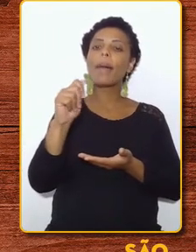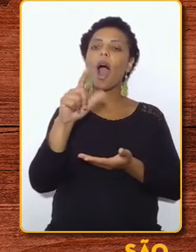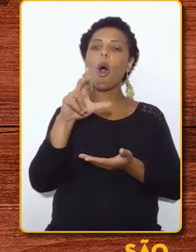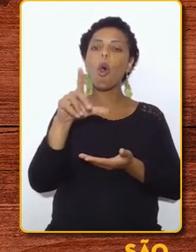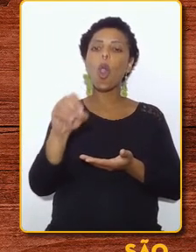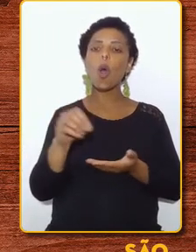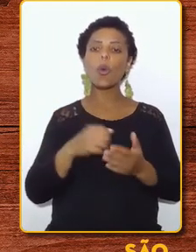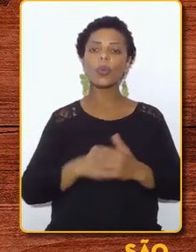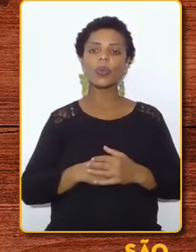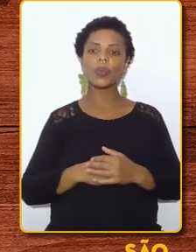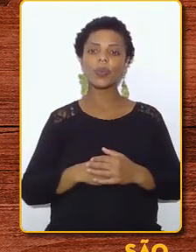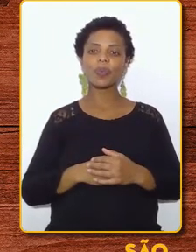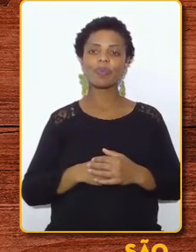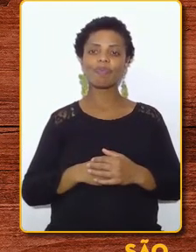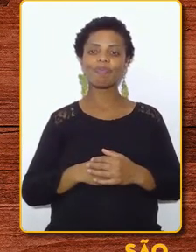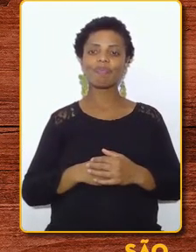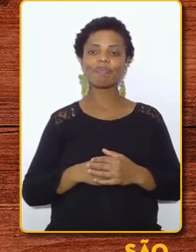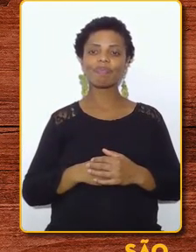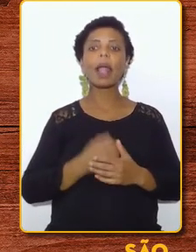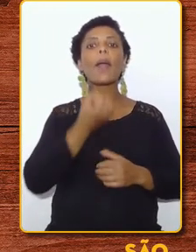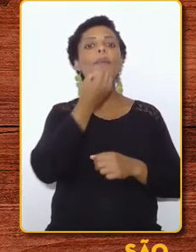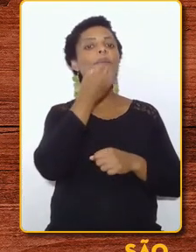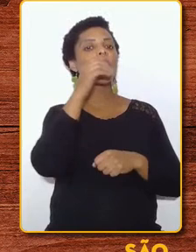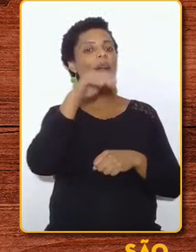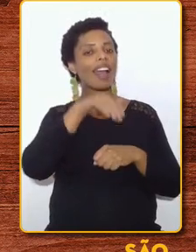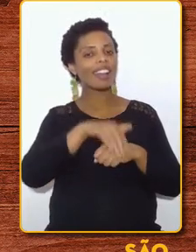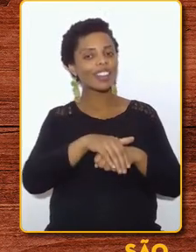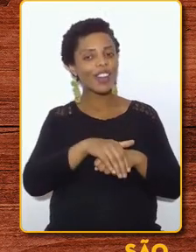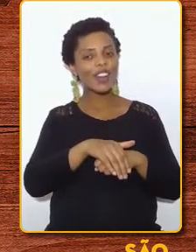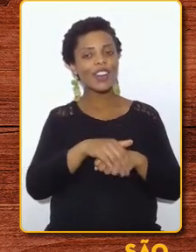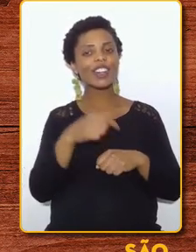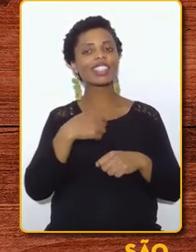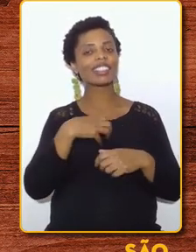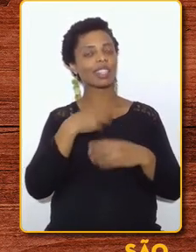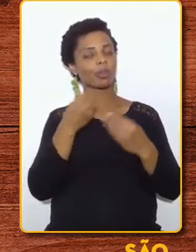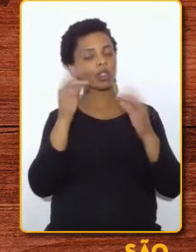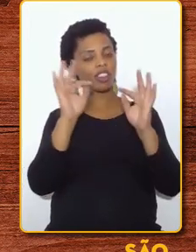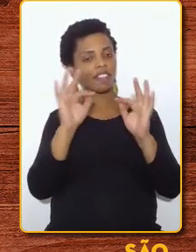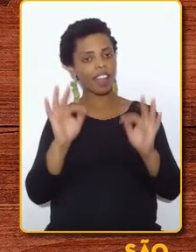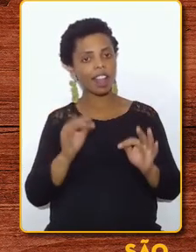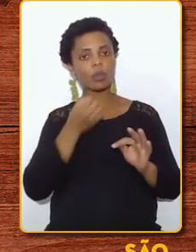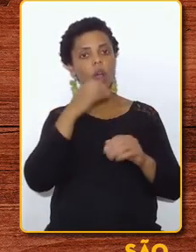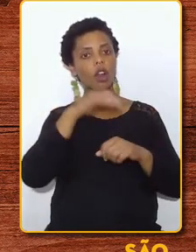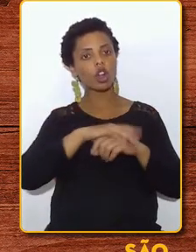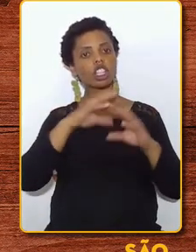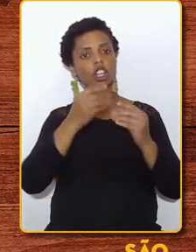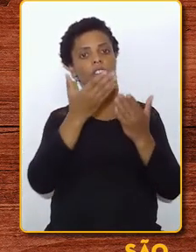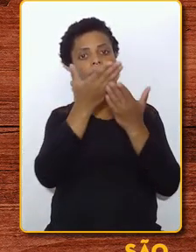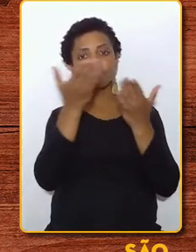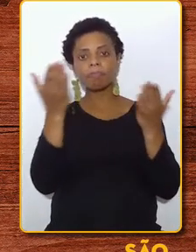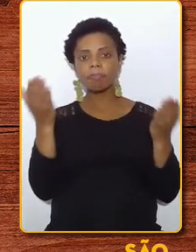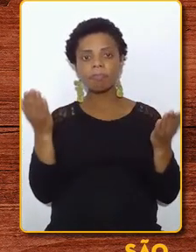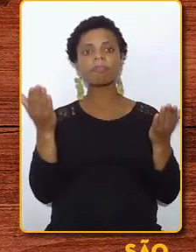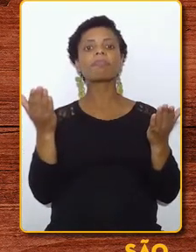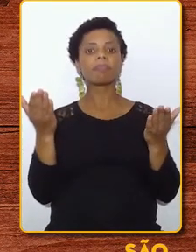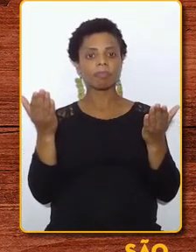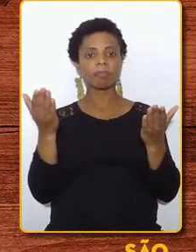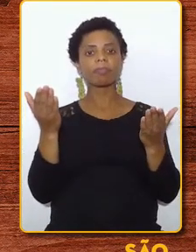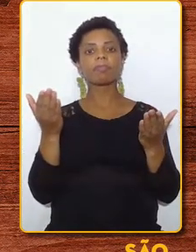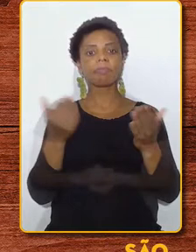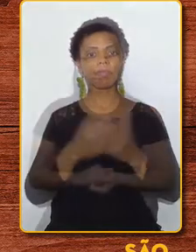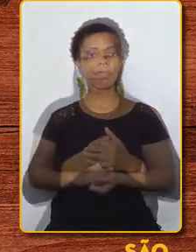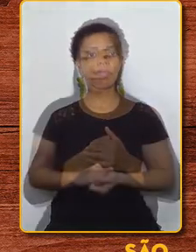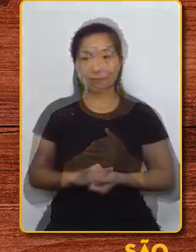Muito boa noite. Dizer da alegria de estar aqui. Boa noite, Arielle, Tereza, Zé Graziano, Adriana, todos que